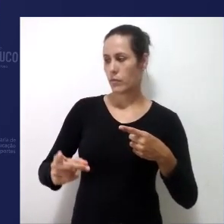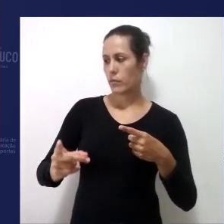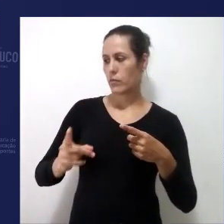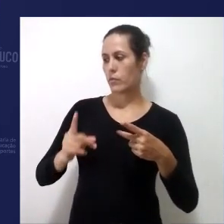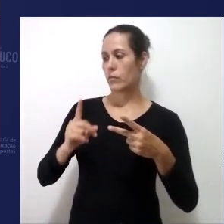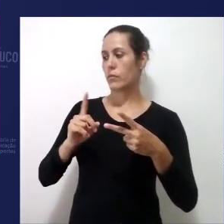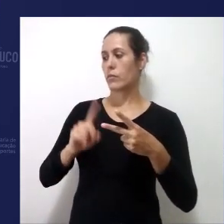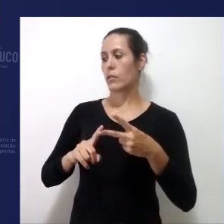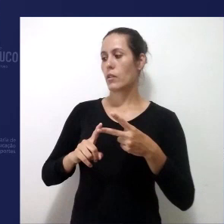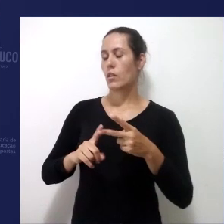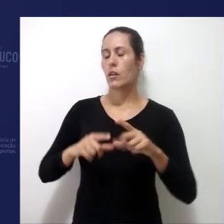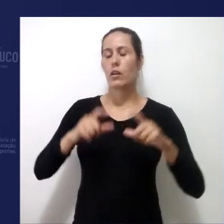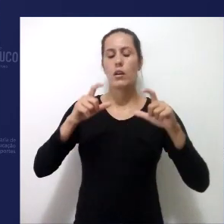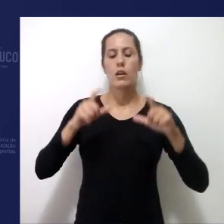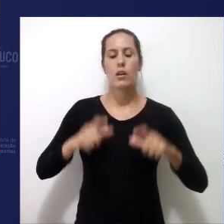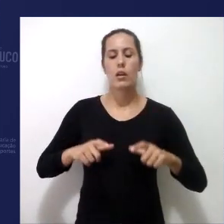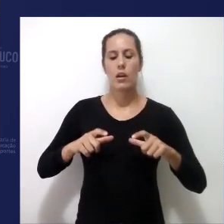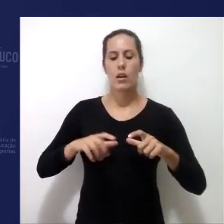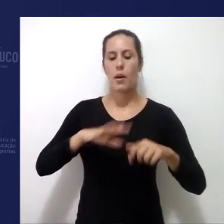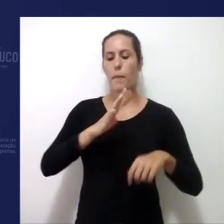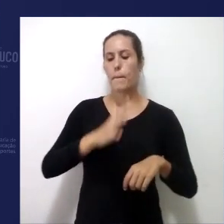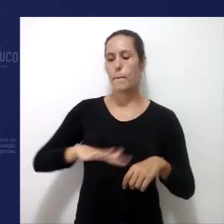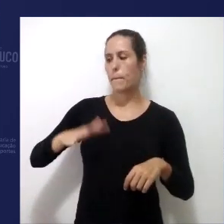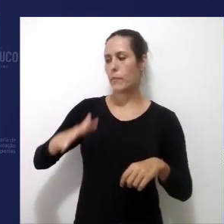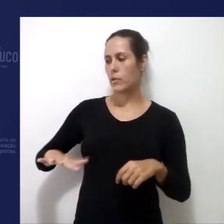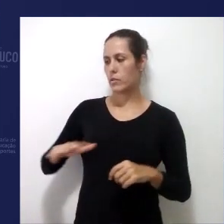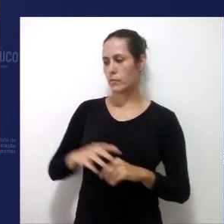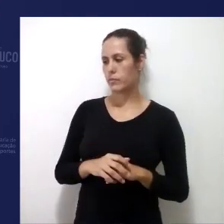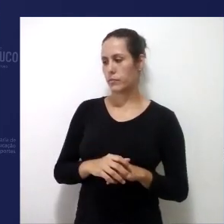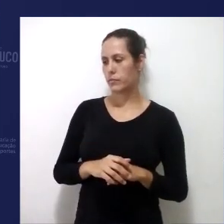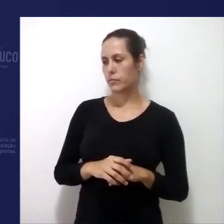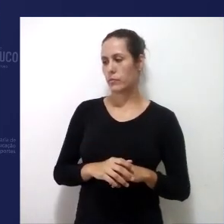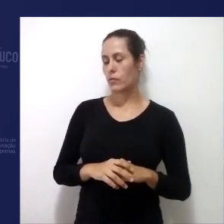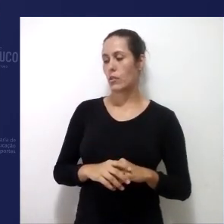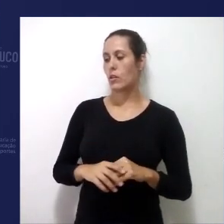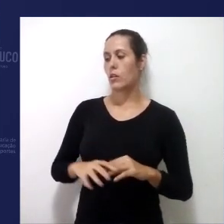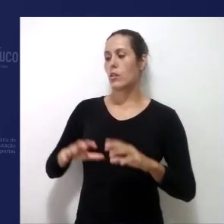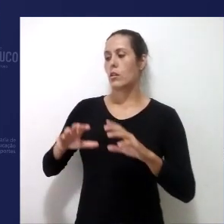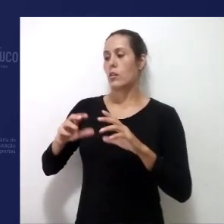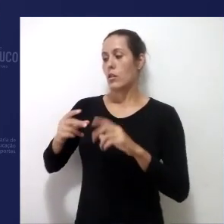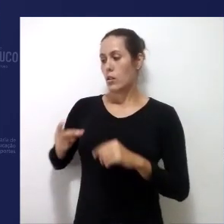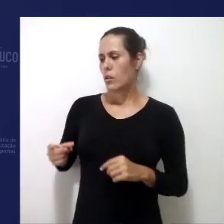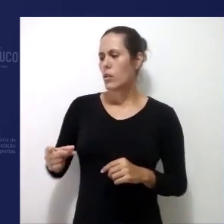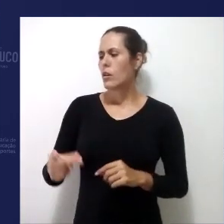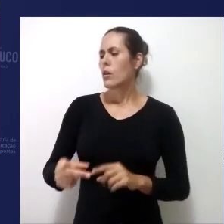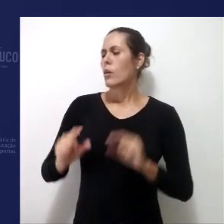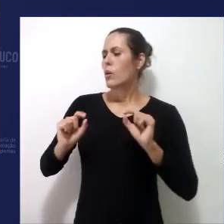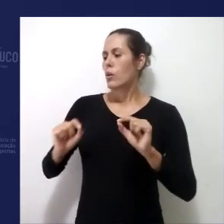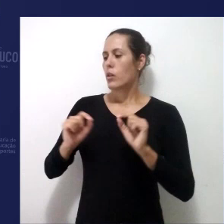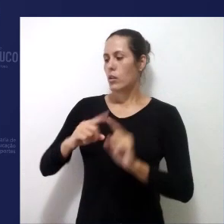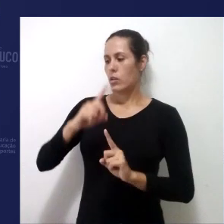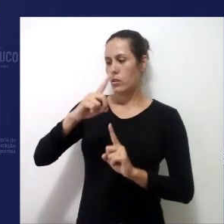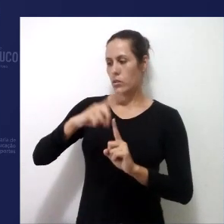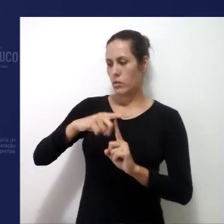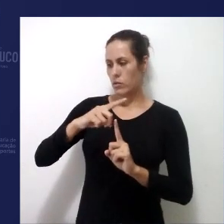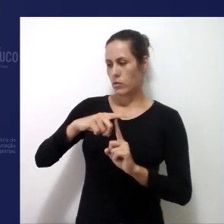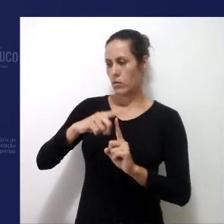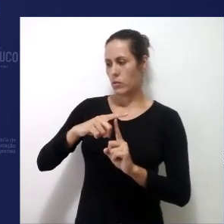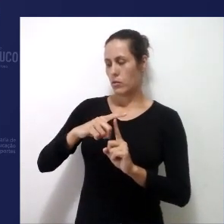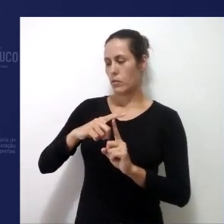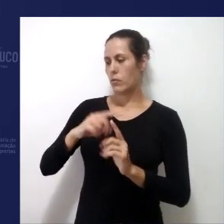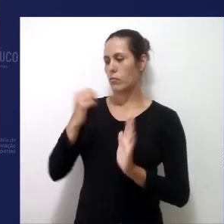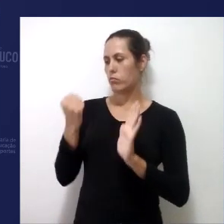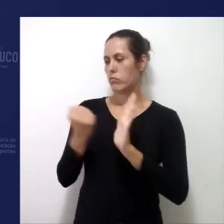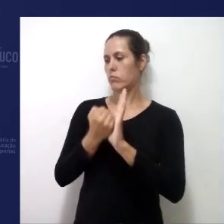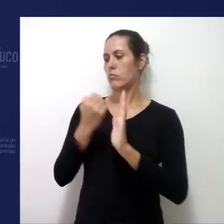importância são a continentalidade e a maritimidade. A continentalidade é um